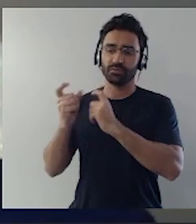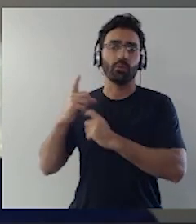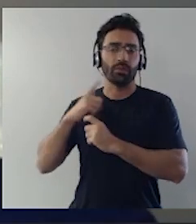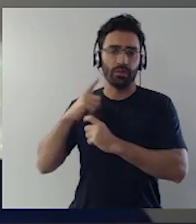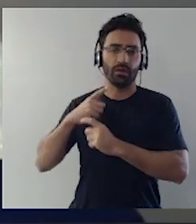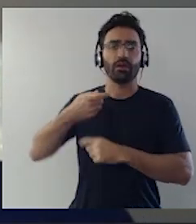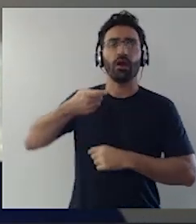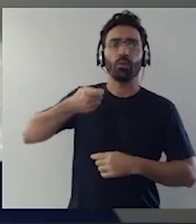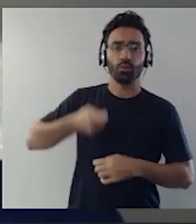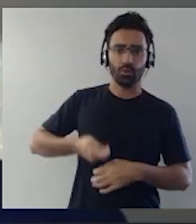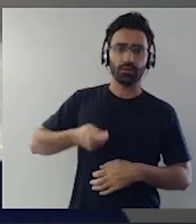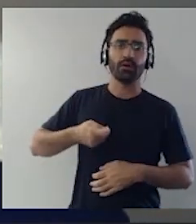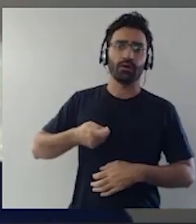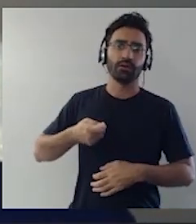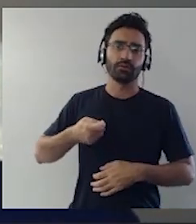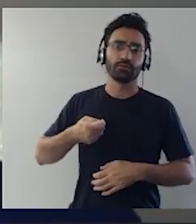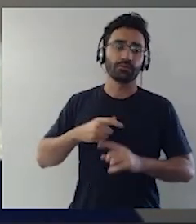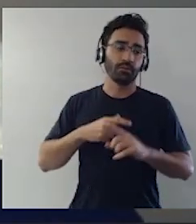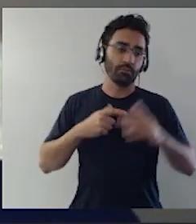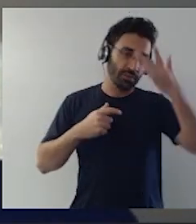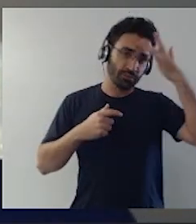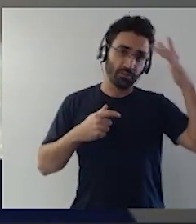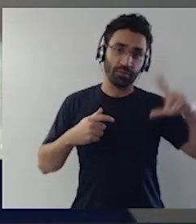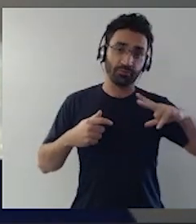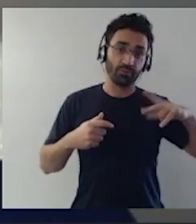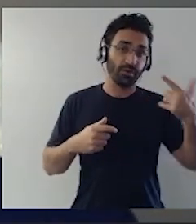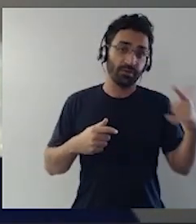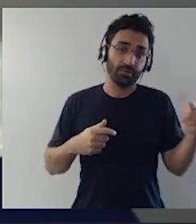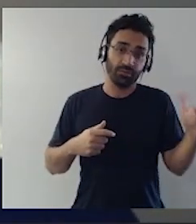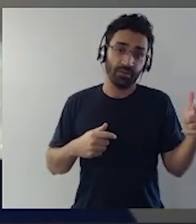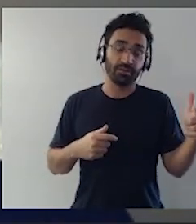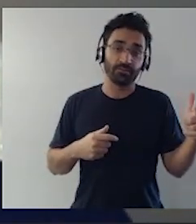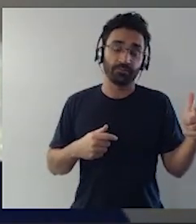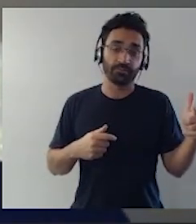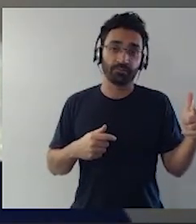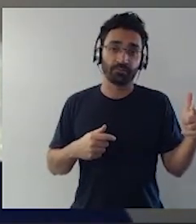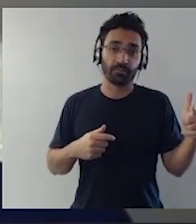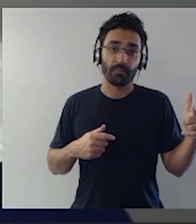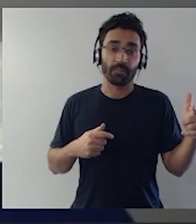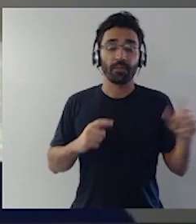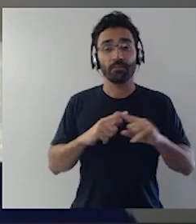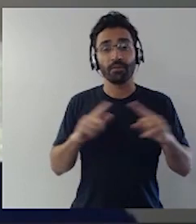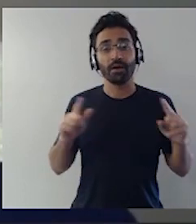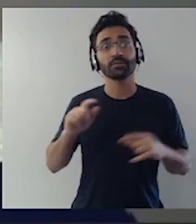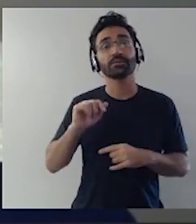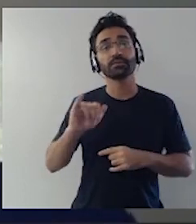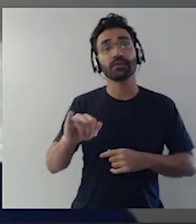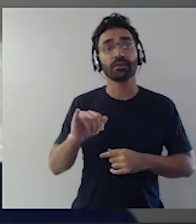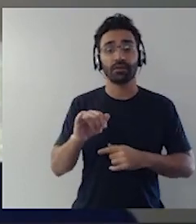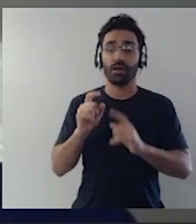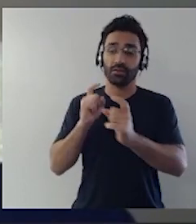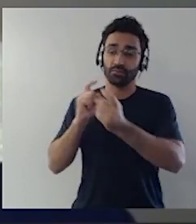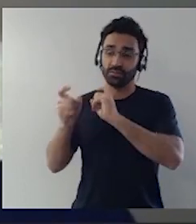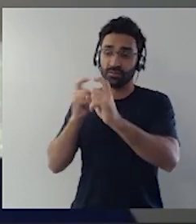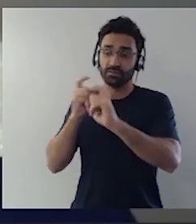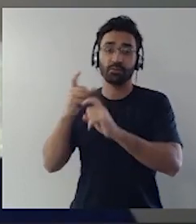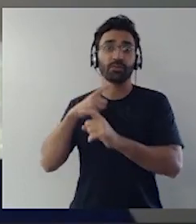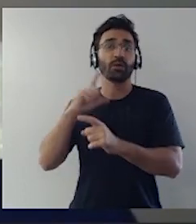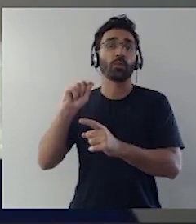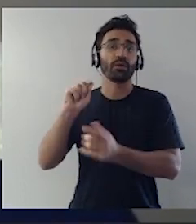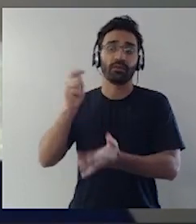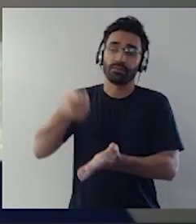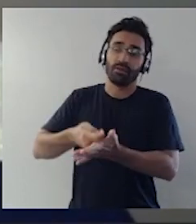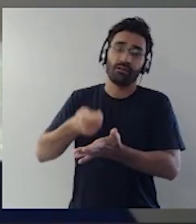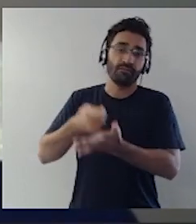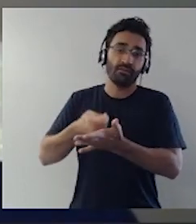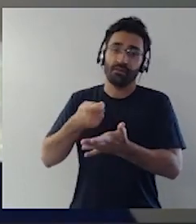autoridade, de que os particulares não dispõem, diferentes para menos na medida em que a administração é sujeita a deveres e restrições que